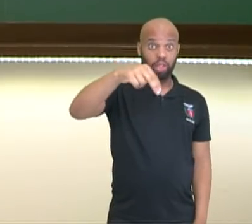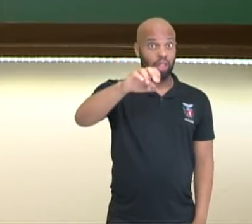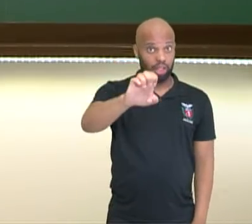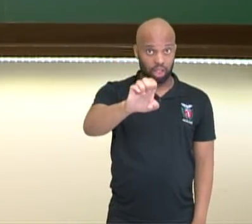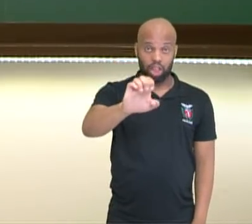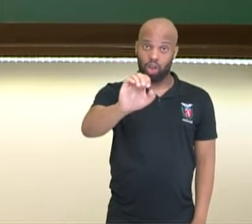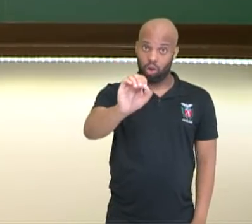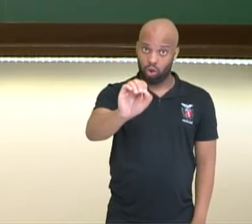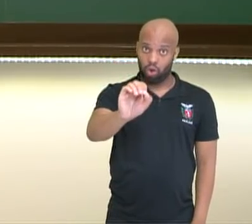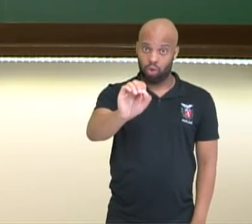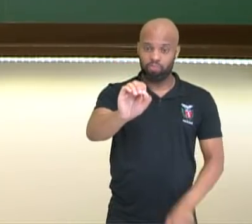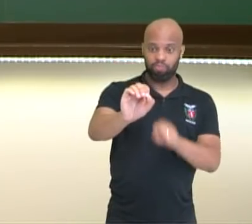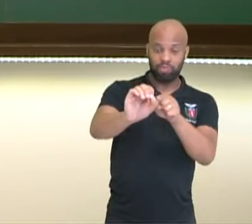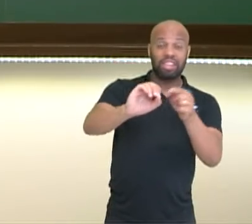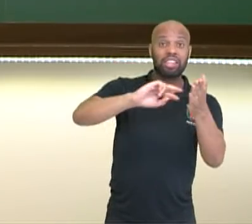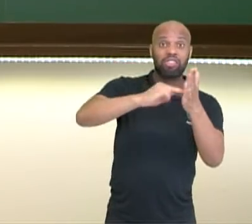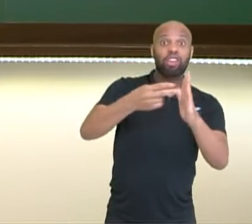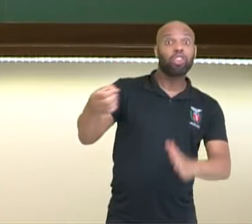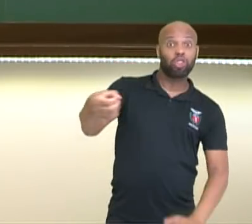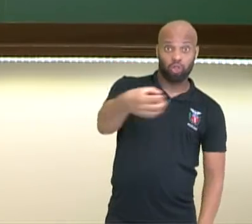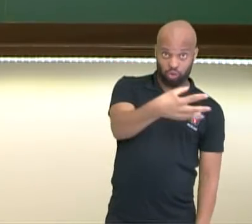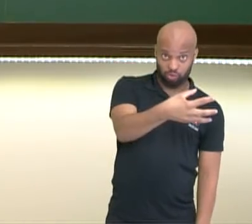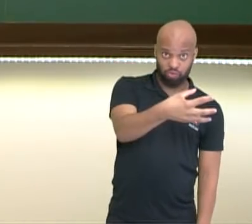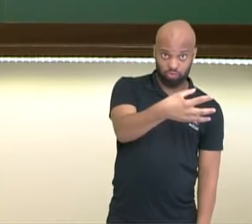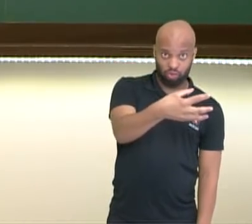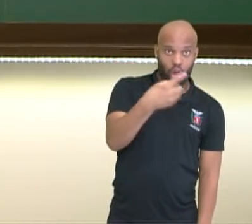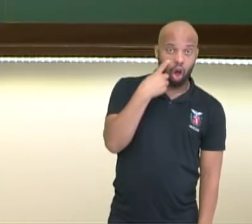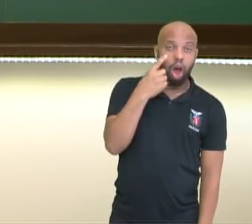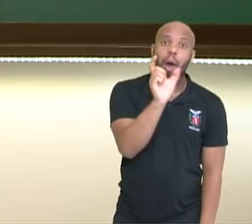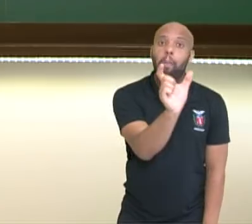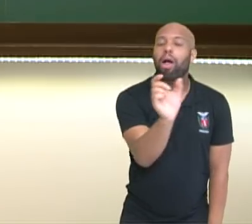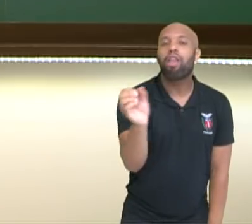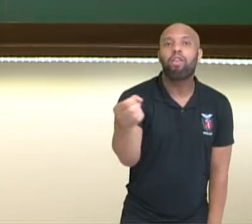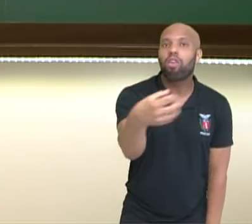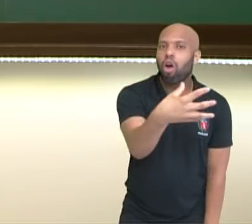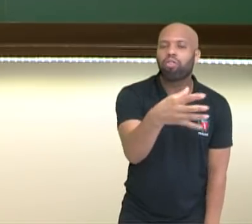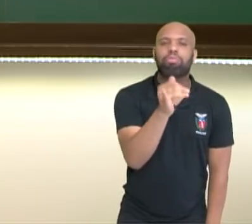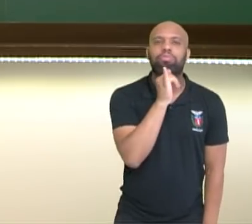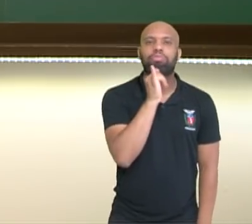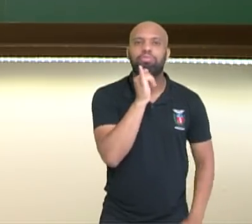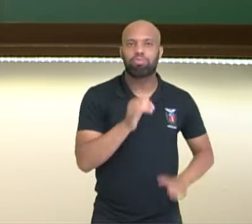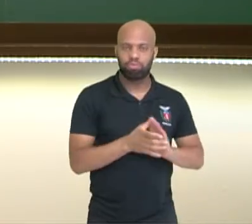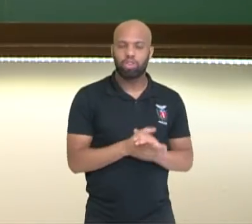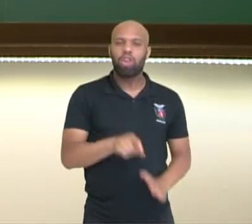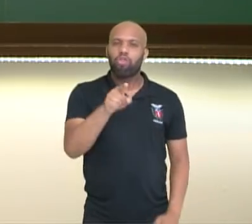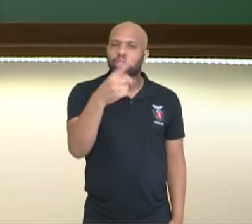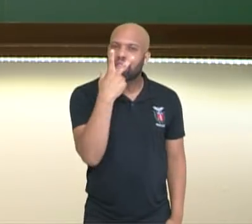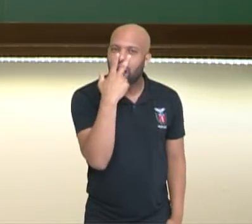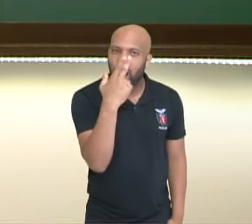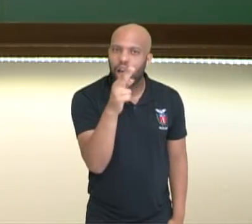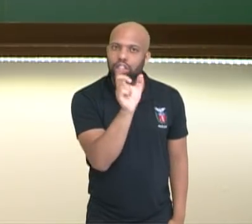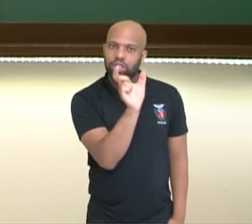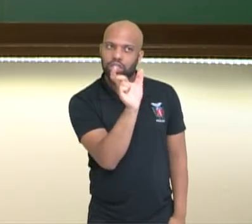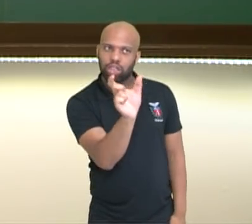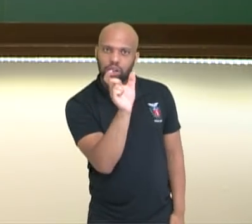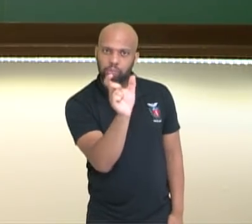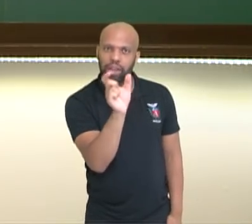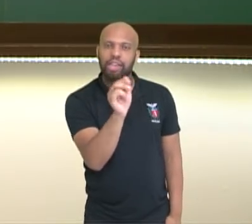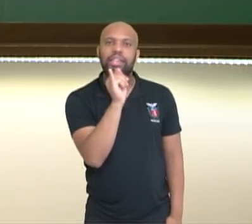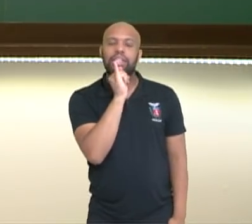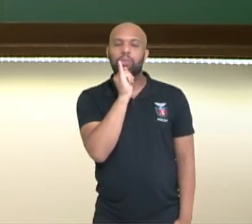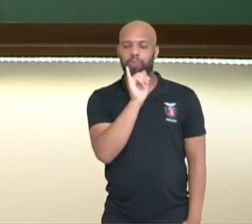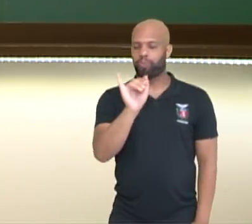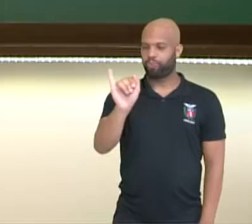neo significa novo. Uma palavra nova, por exemplo, você acha que a palavra